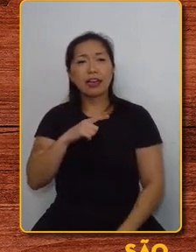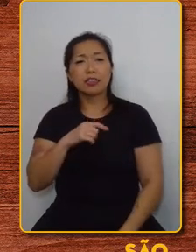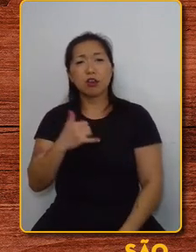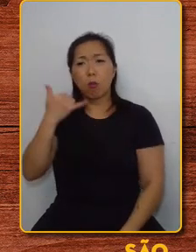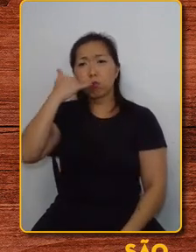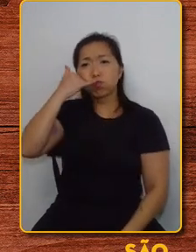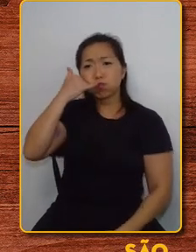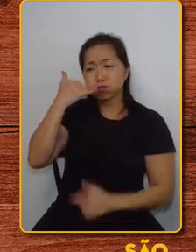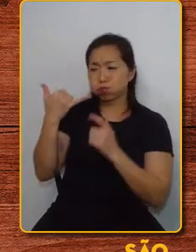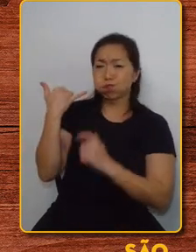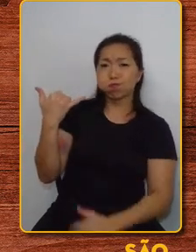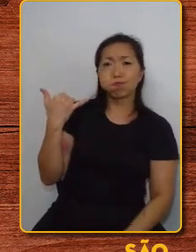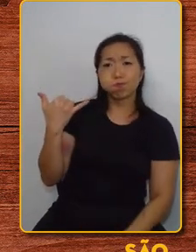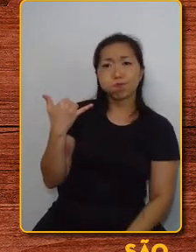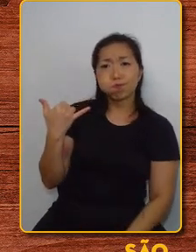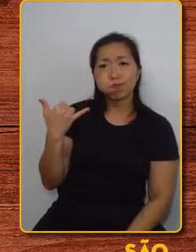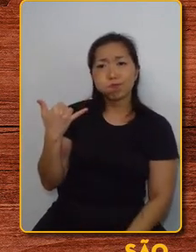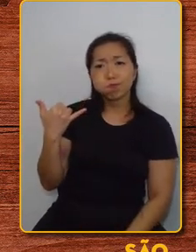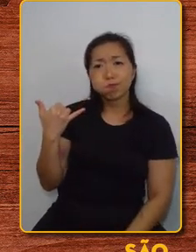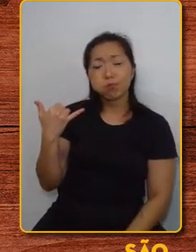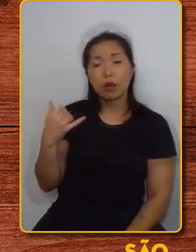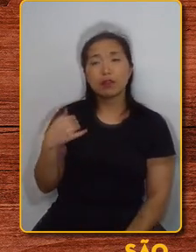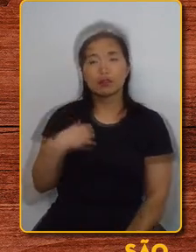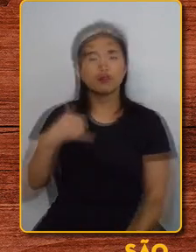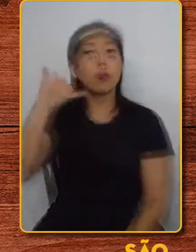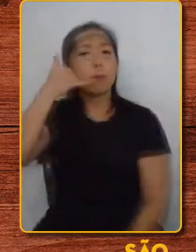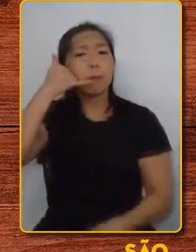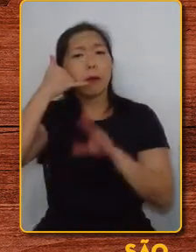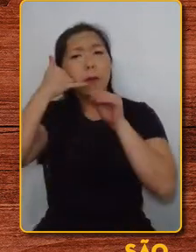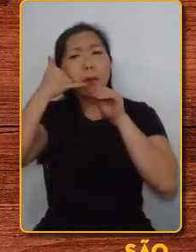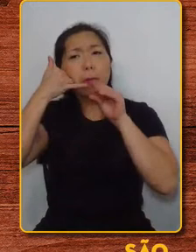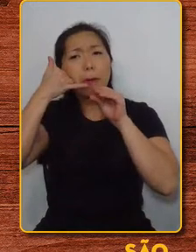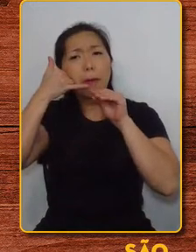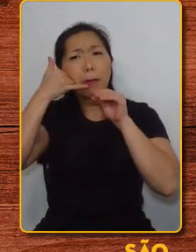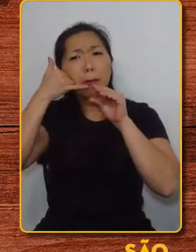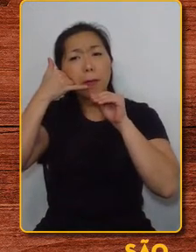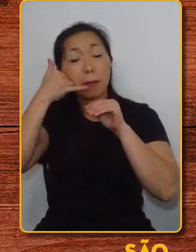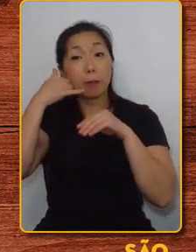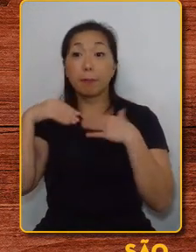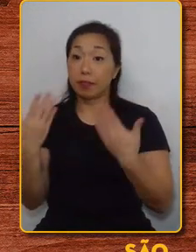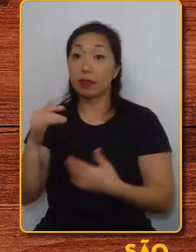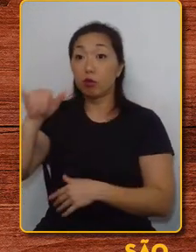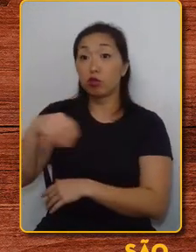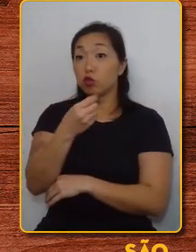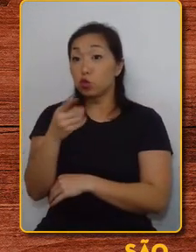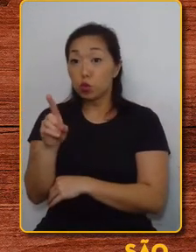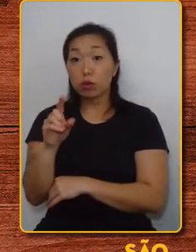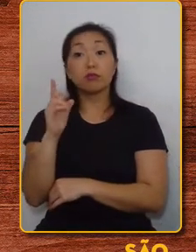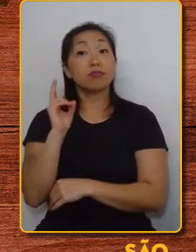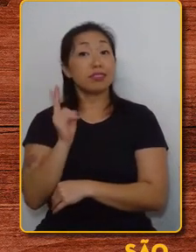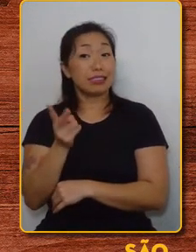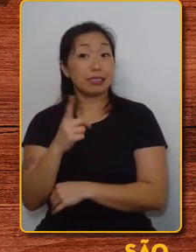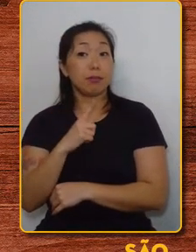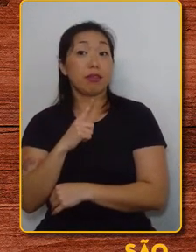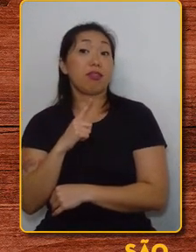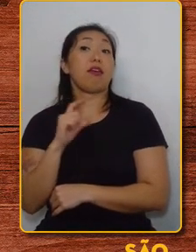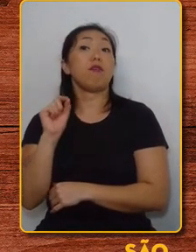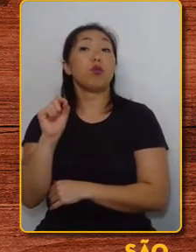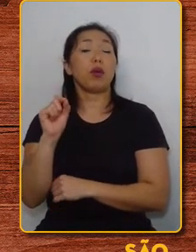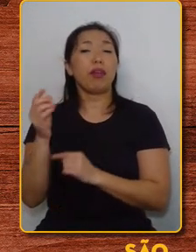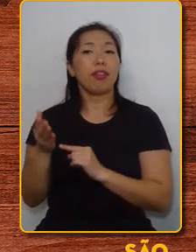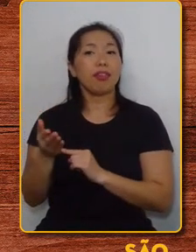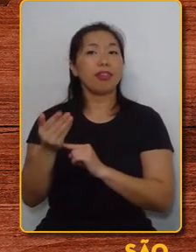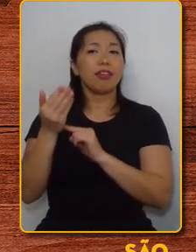época, falando no celular. Então, o João sempre foi na ponta da tecnologia e entendeu